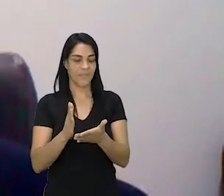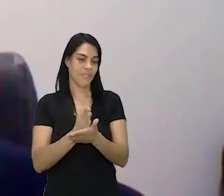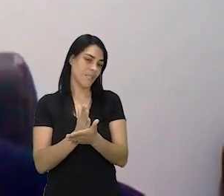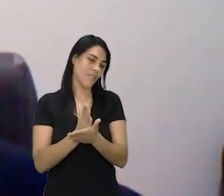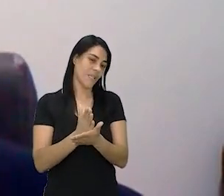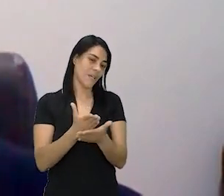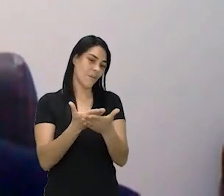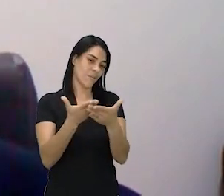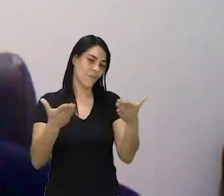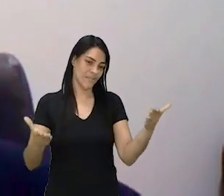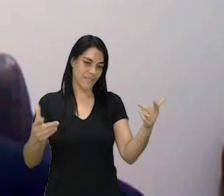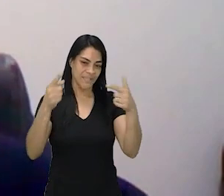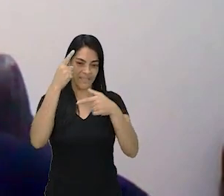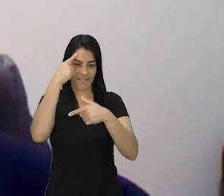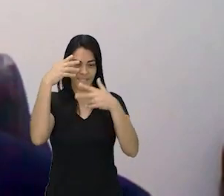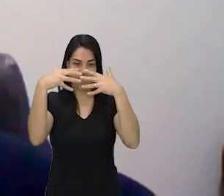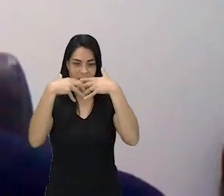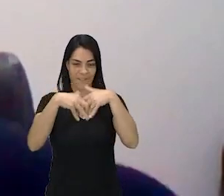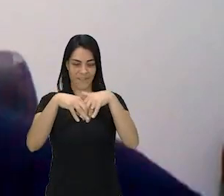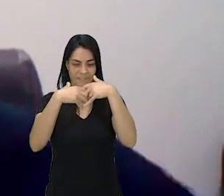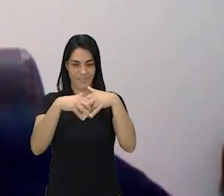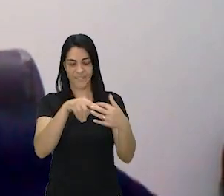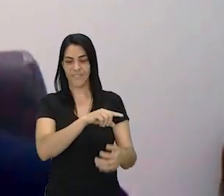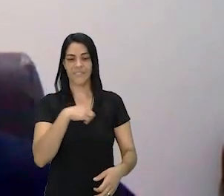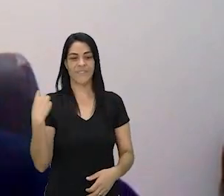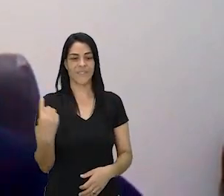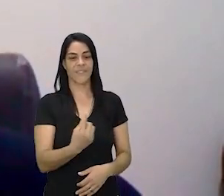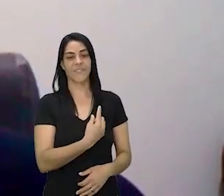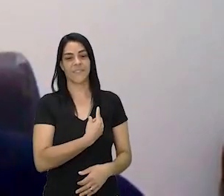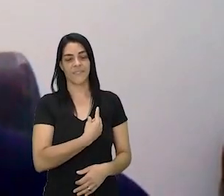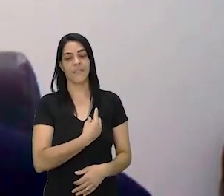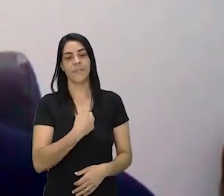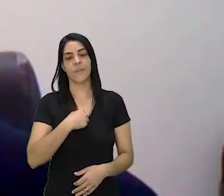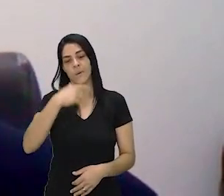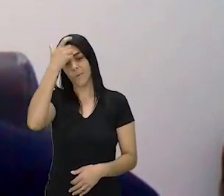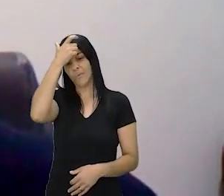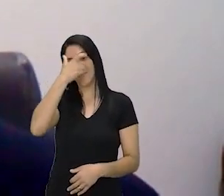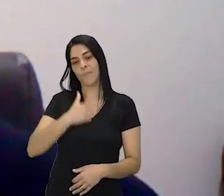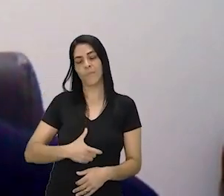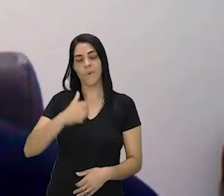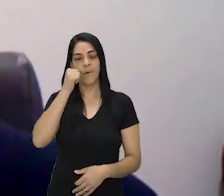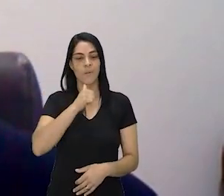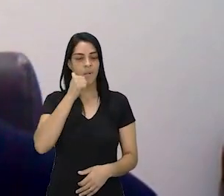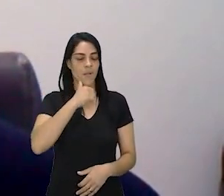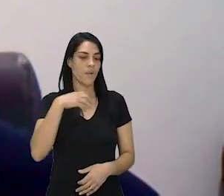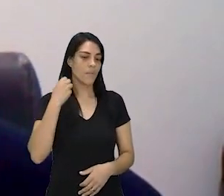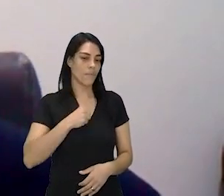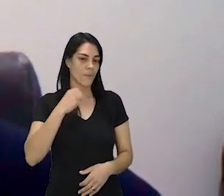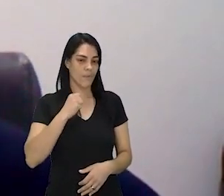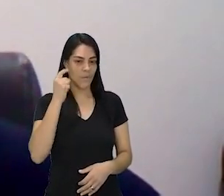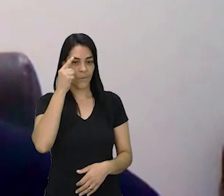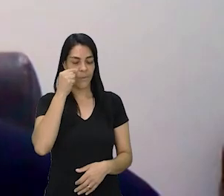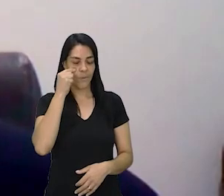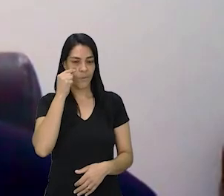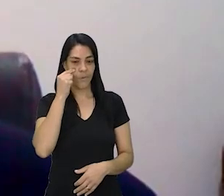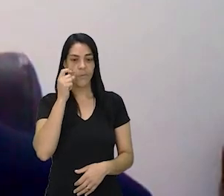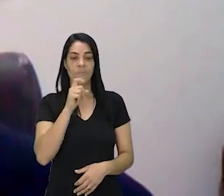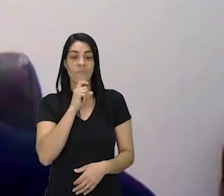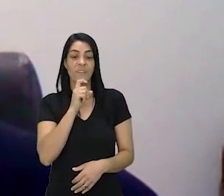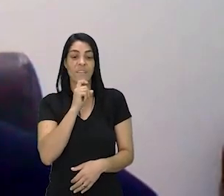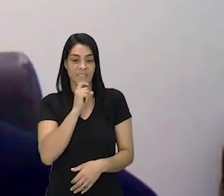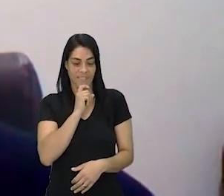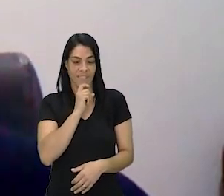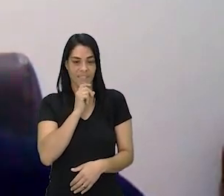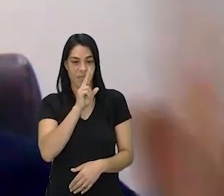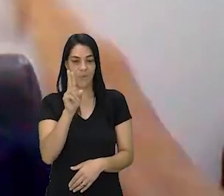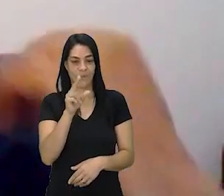as nossas reflexões. Então, eu sou uma mulher branca, tenho olhos verdes,